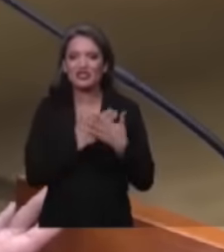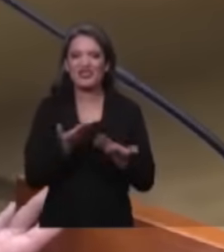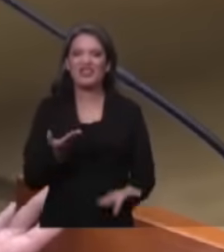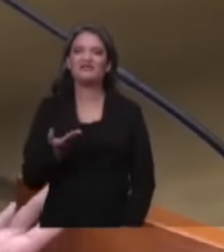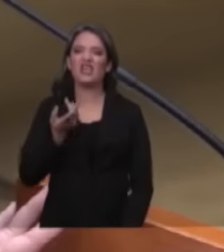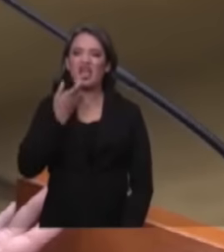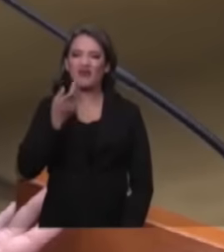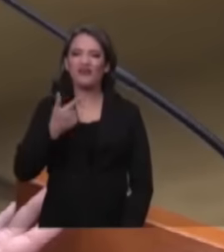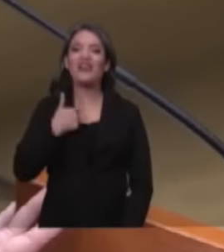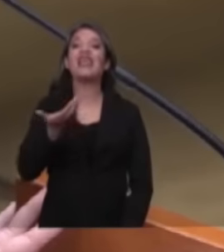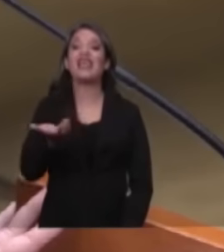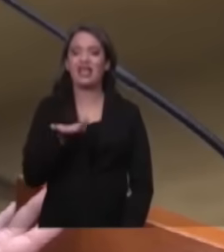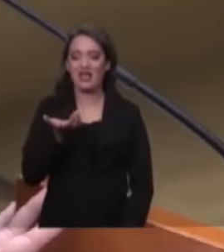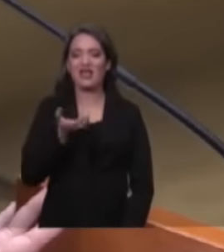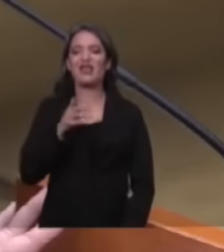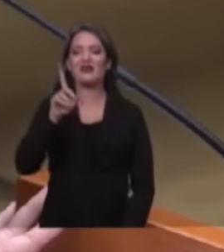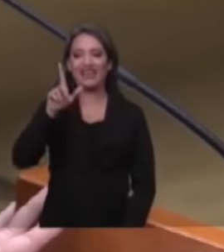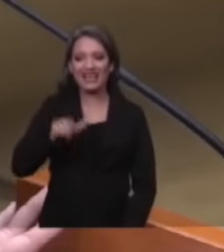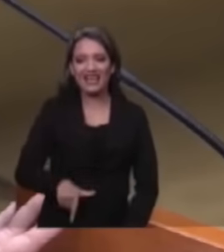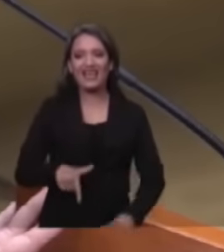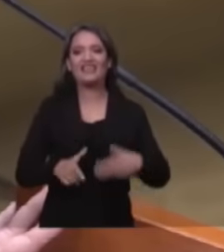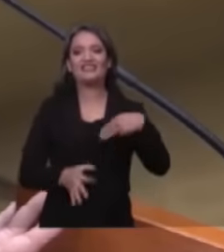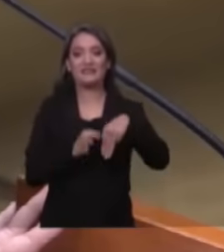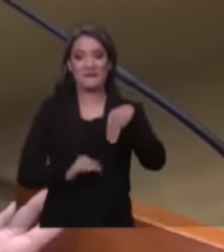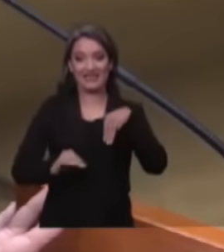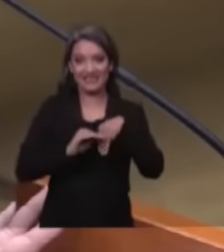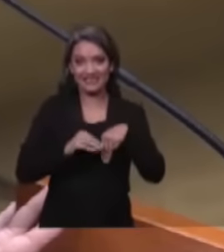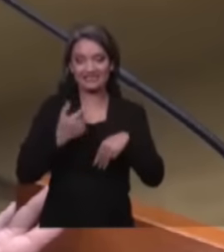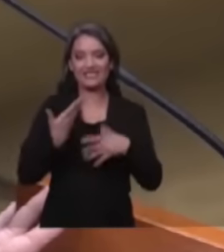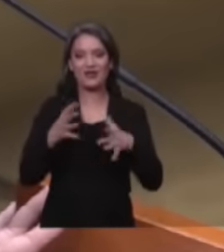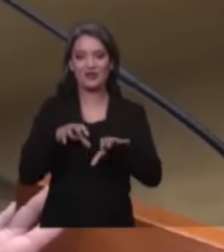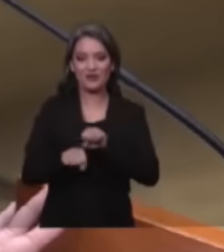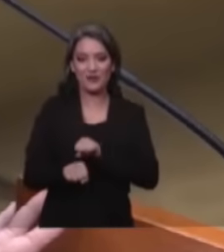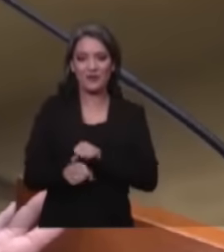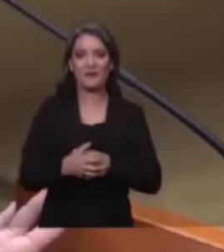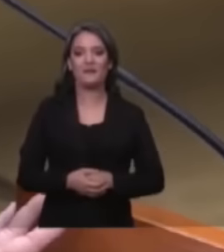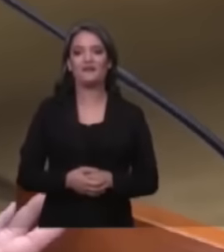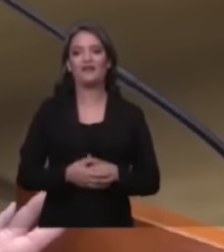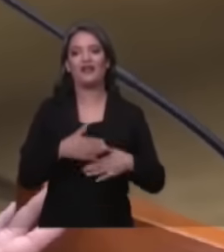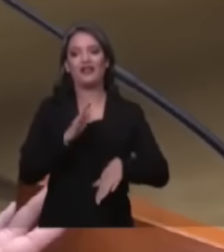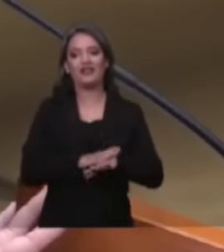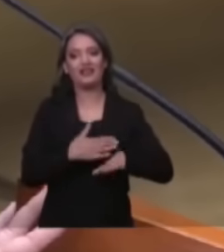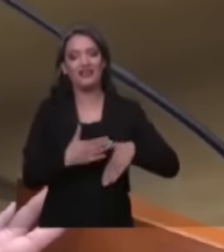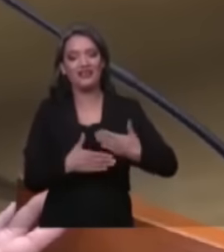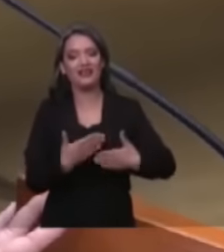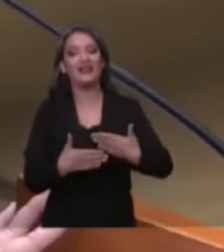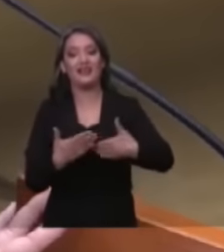em lacrar em vez de defender o seu cliente. Foram todos os advogados